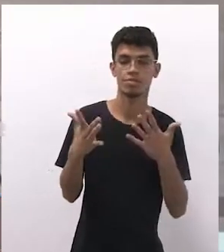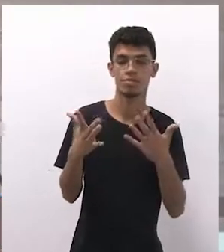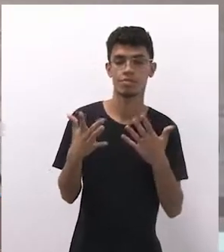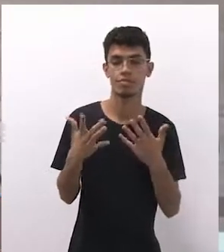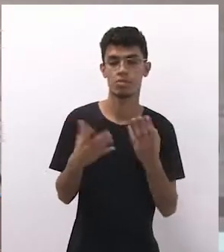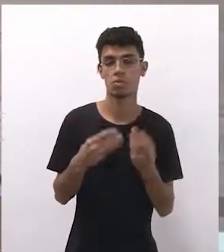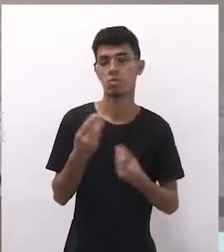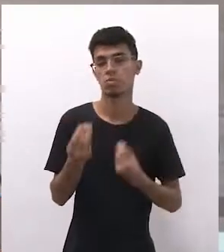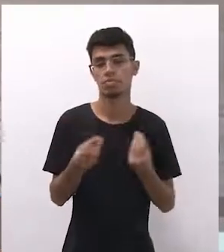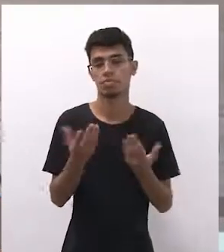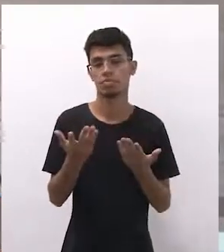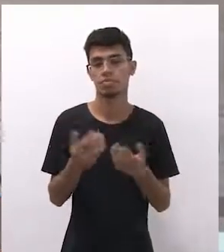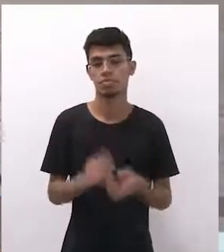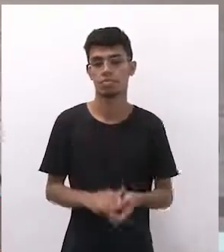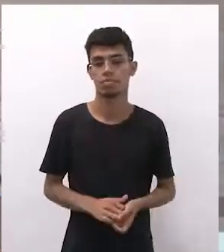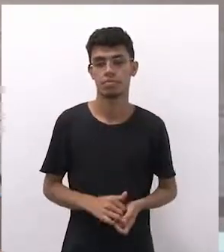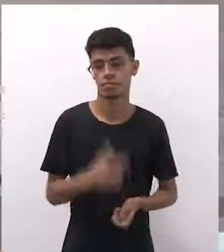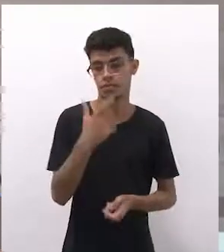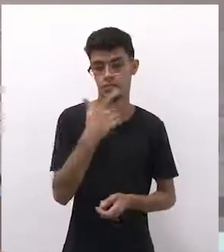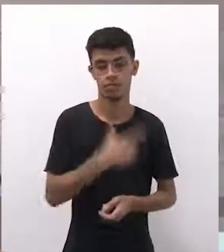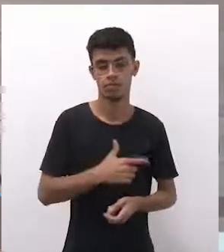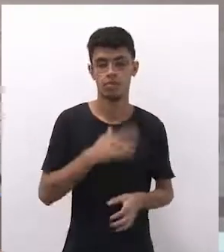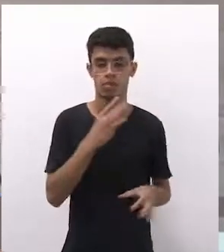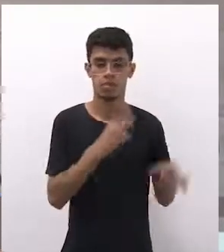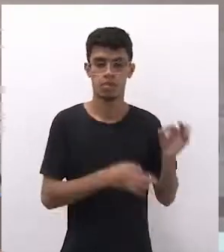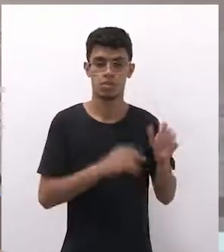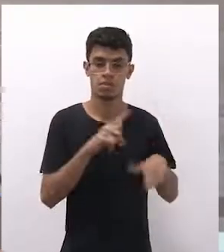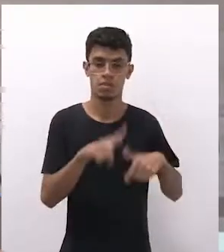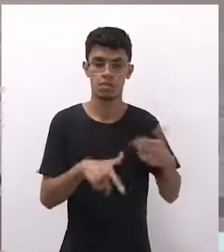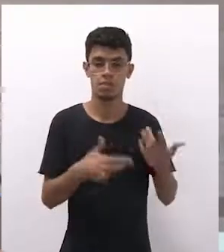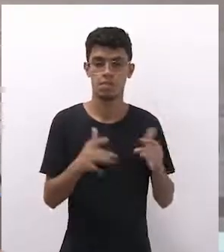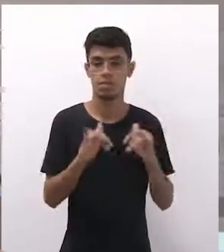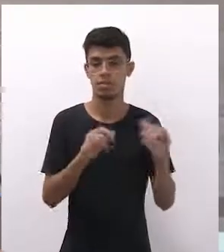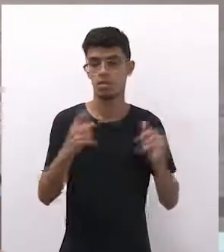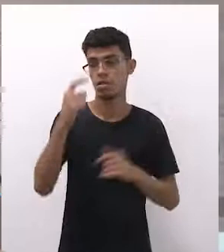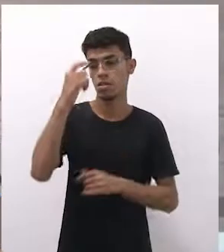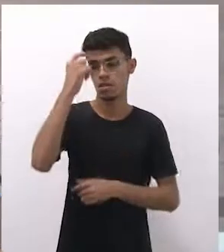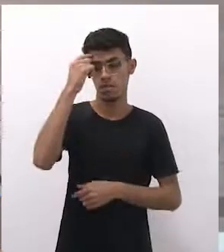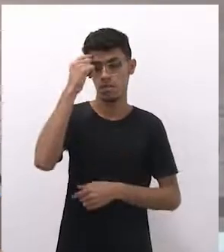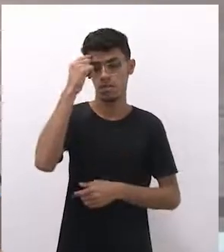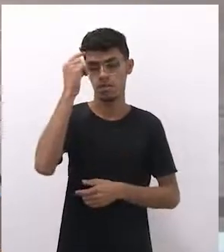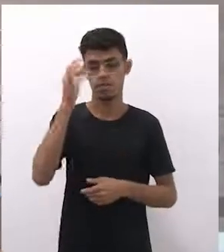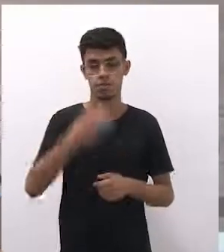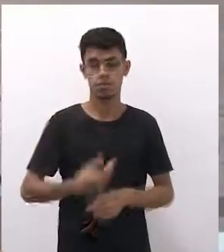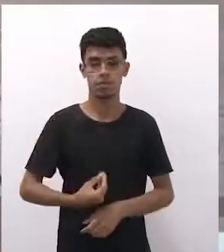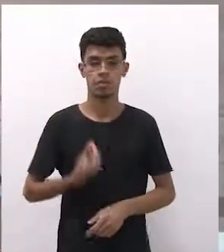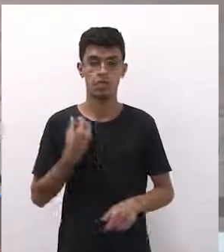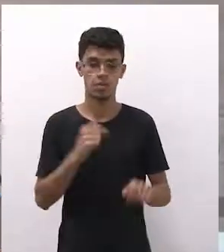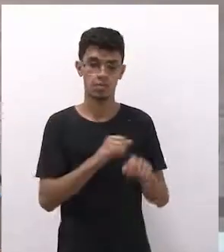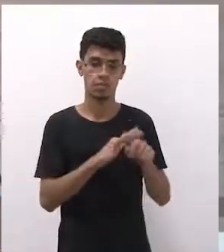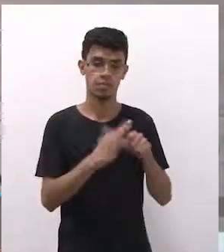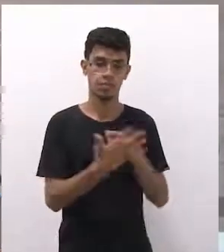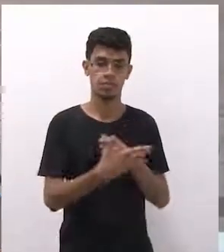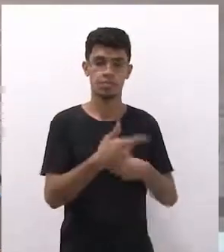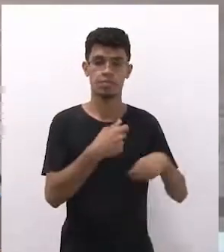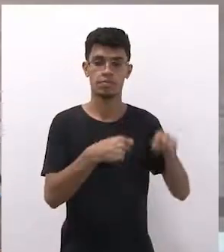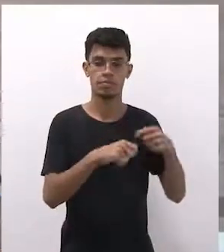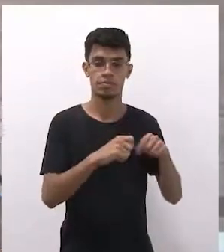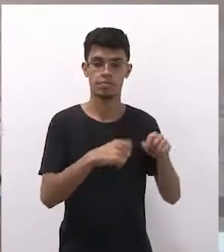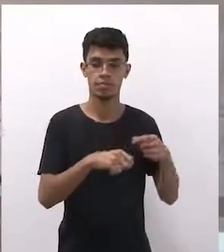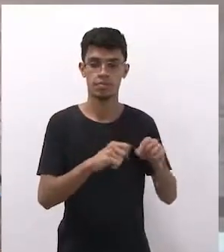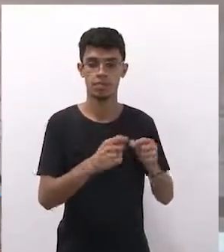porque eu, como juiz do trabalho, né, falando desse lugar, sempre penso que ver numa sociedade capitalista, quando a gente pensa